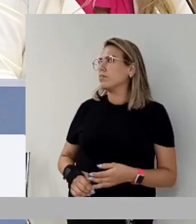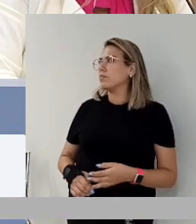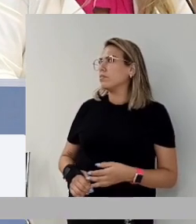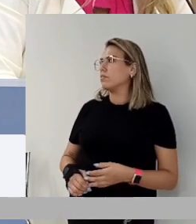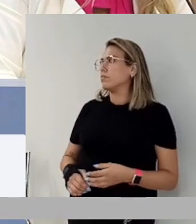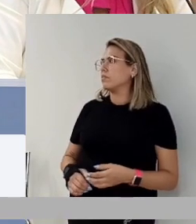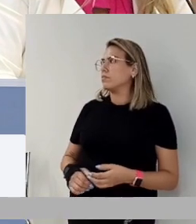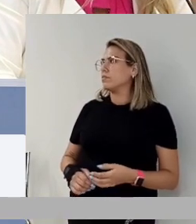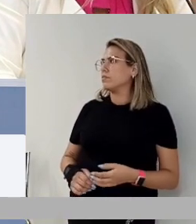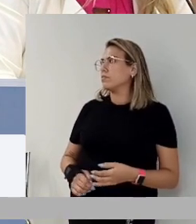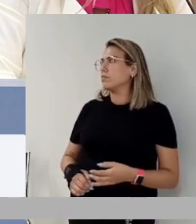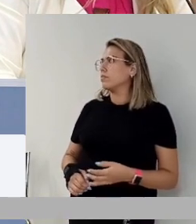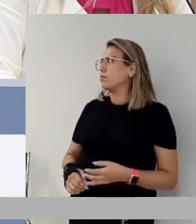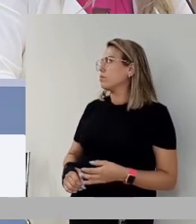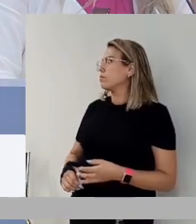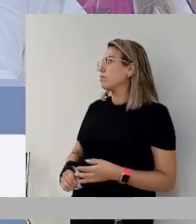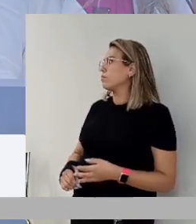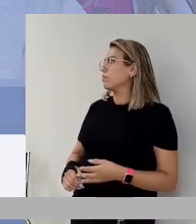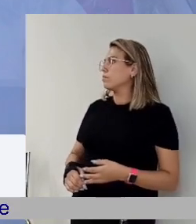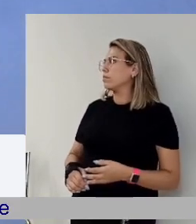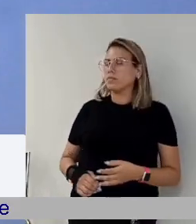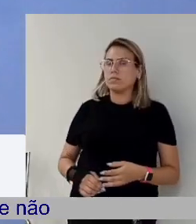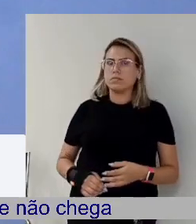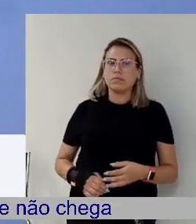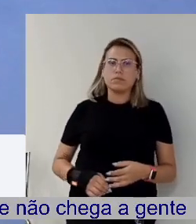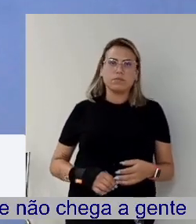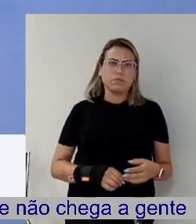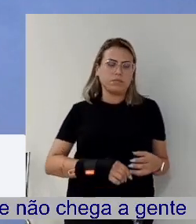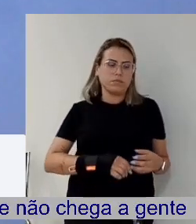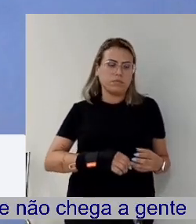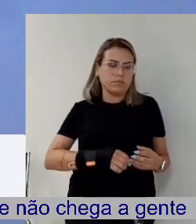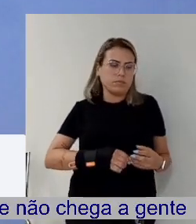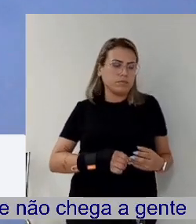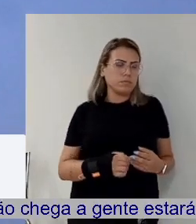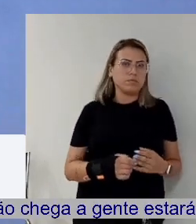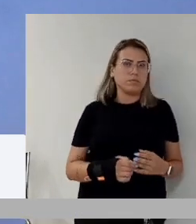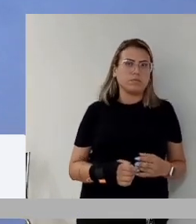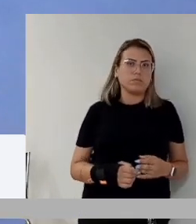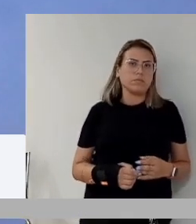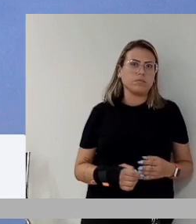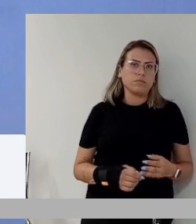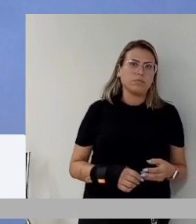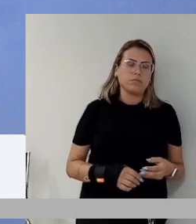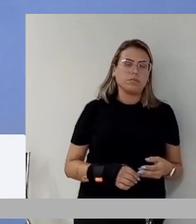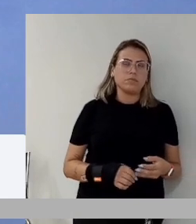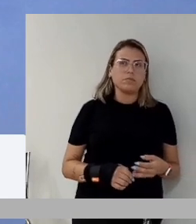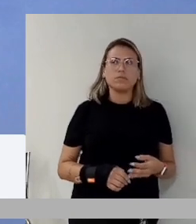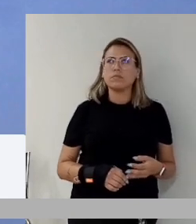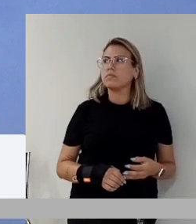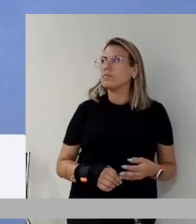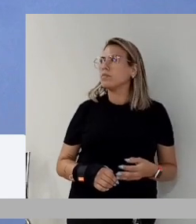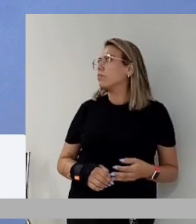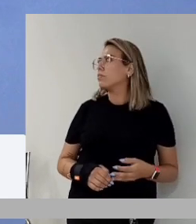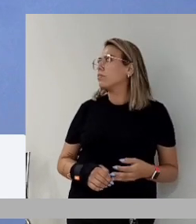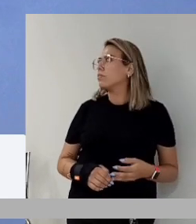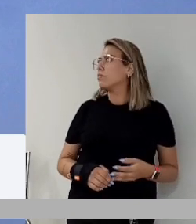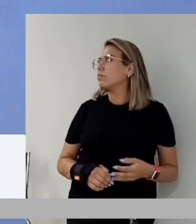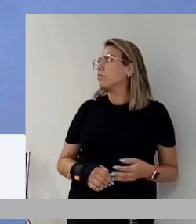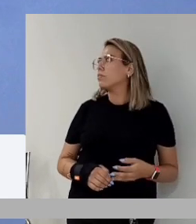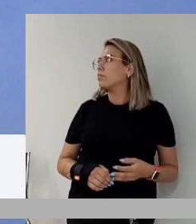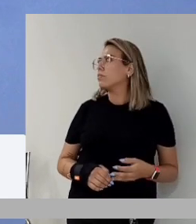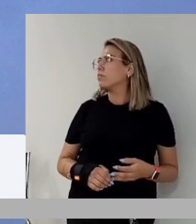com a palavra o vereador irmão Chicão para fazer indagação no secretário de S Bom dia senhor secretária de